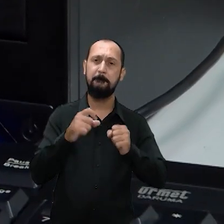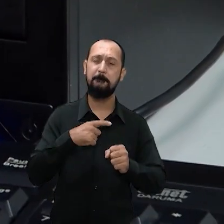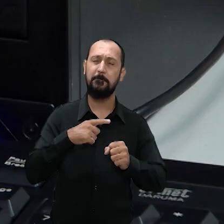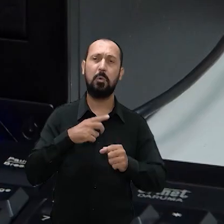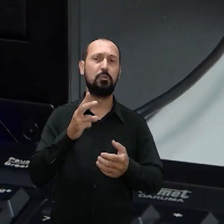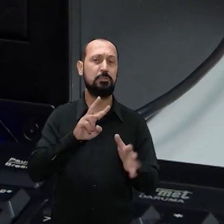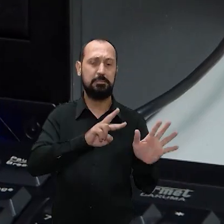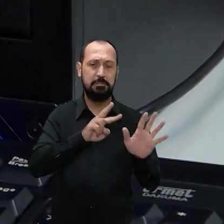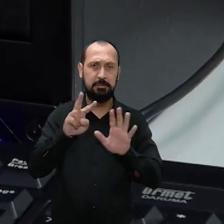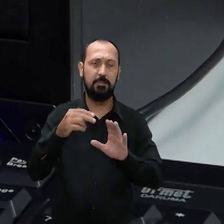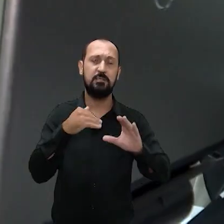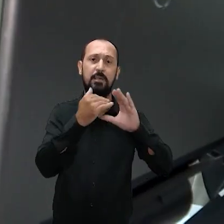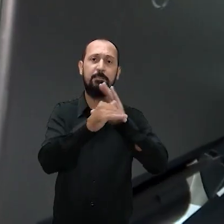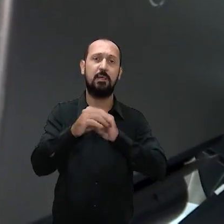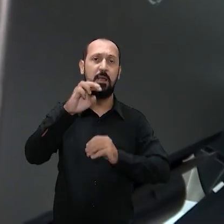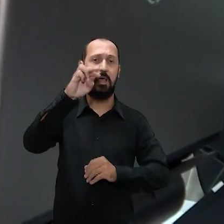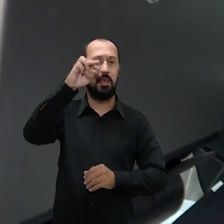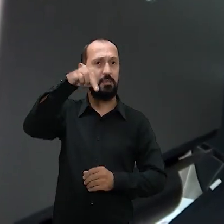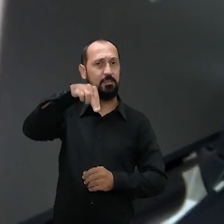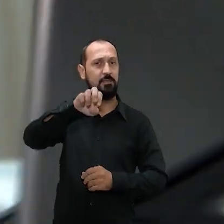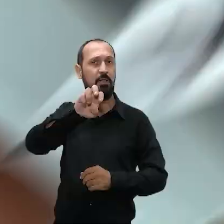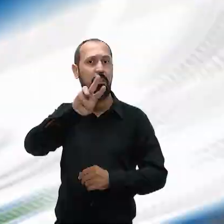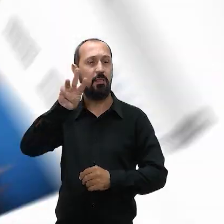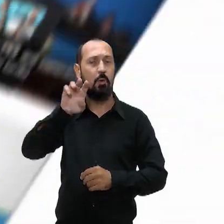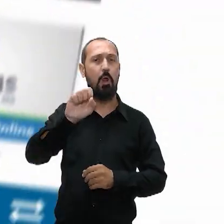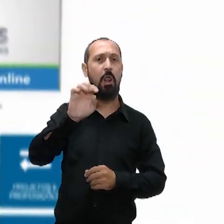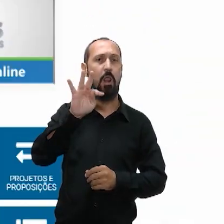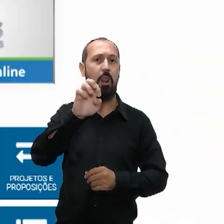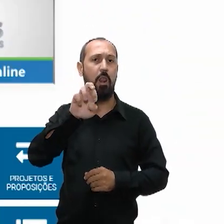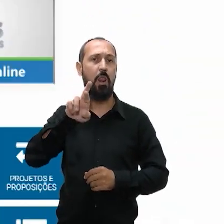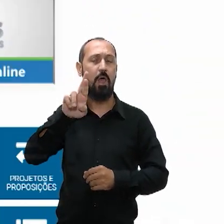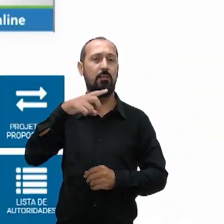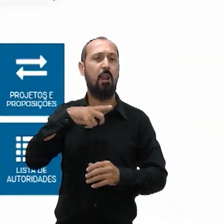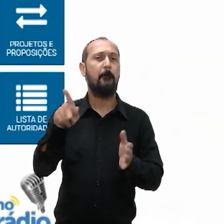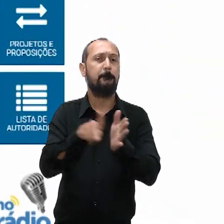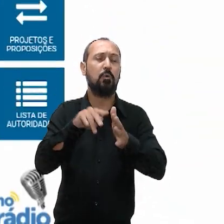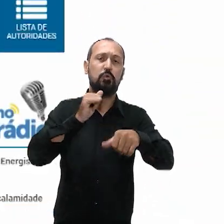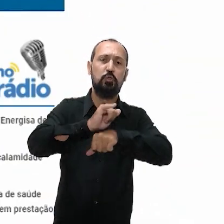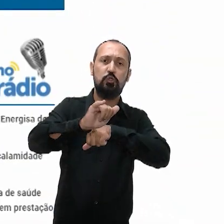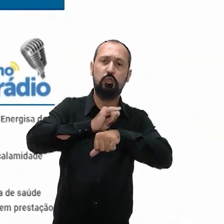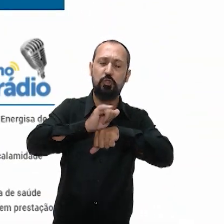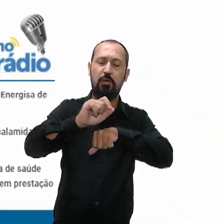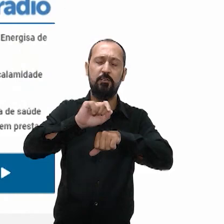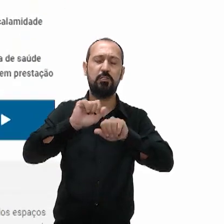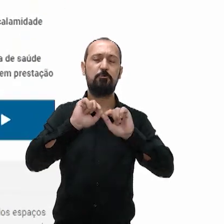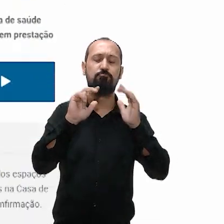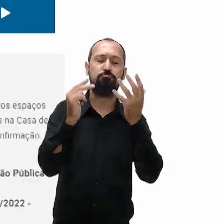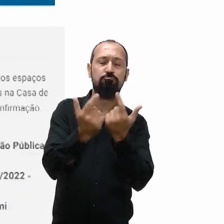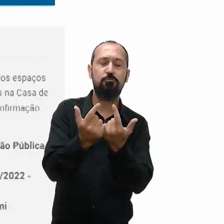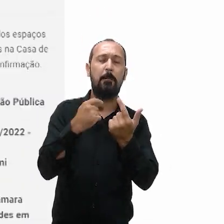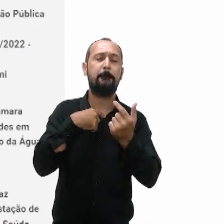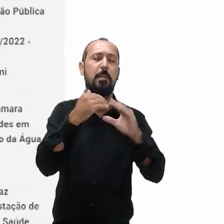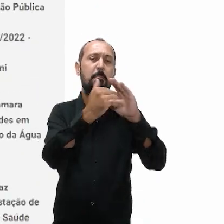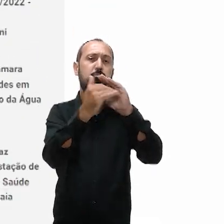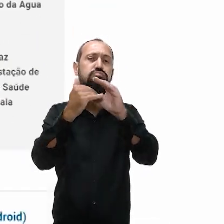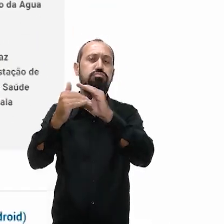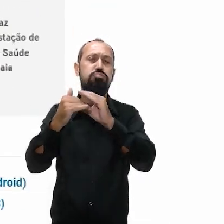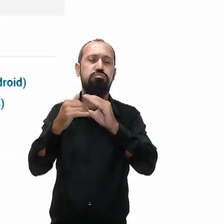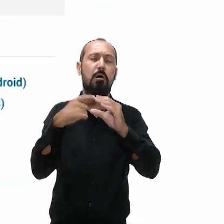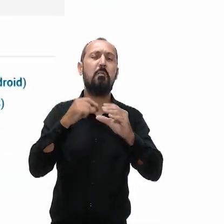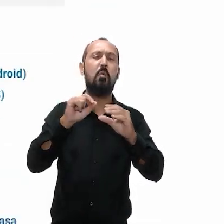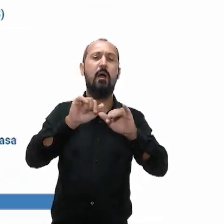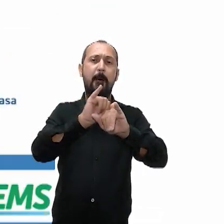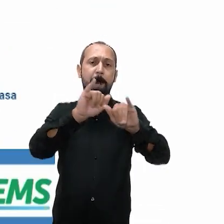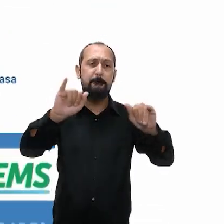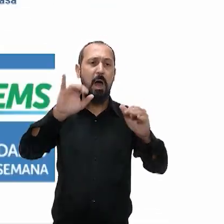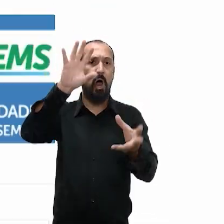você pode receber semanalmente a newsletter da Assembleia. Ela é a nossa ferramenta de comunicação institucional enviada por meio eletrônico com